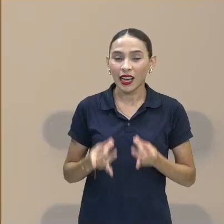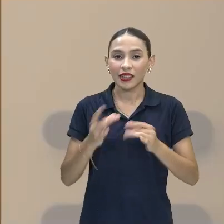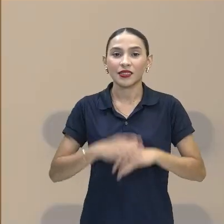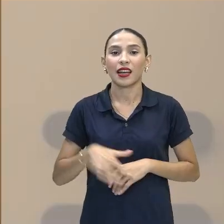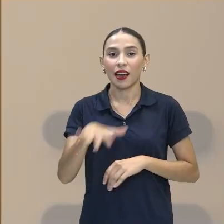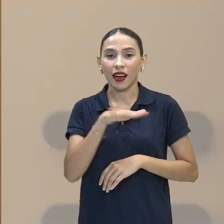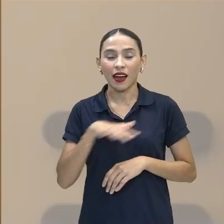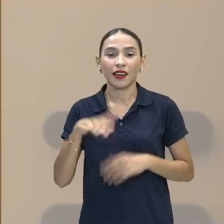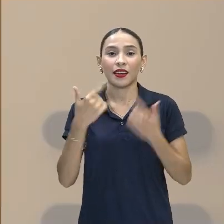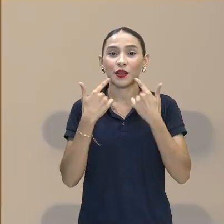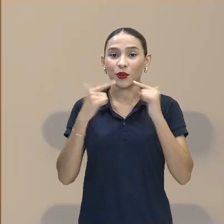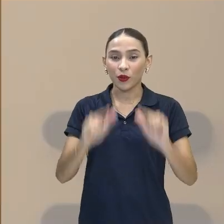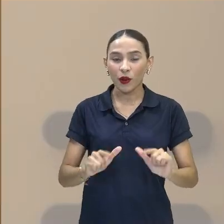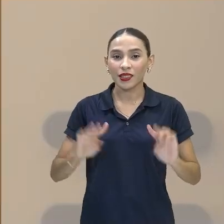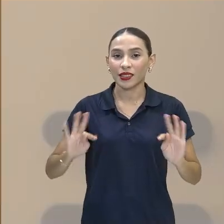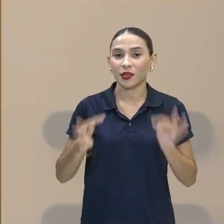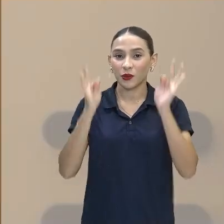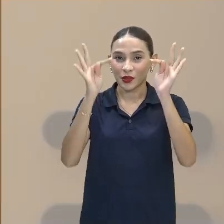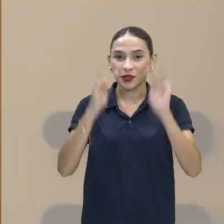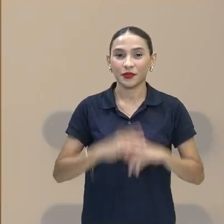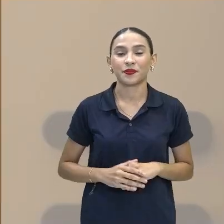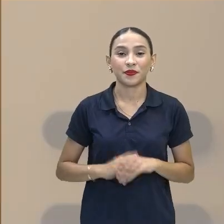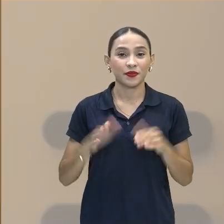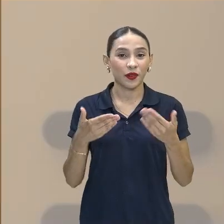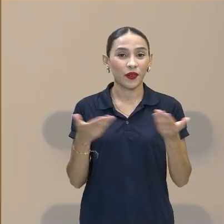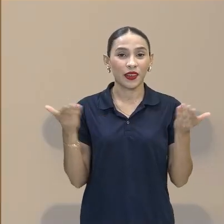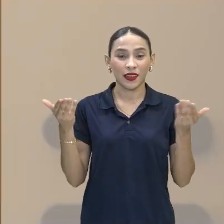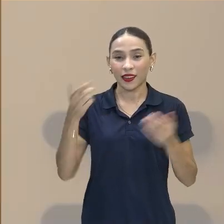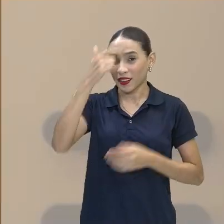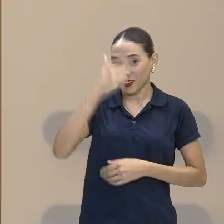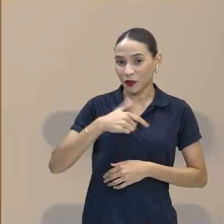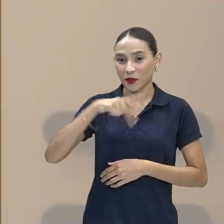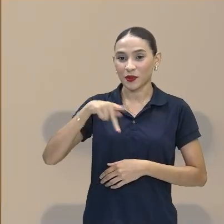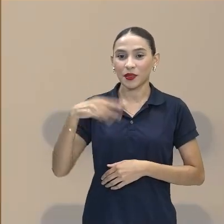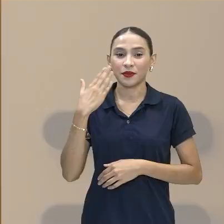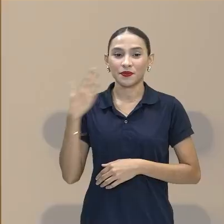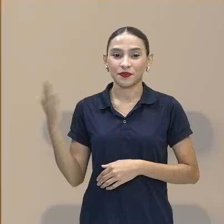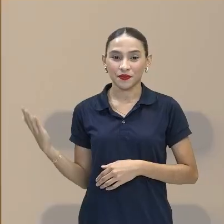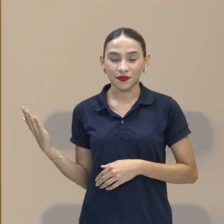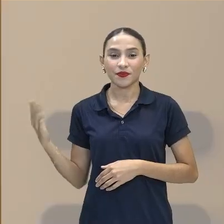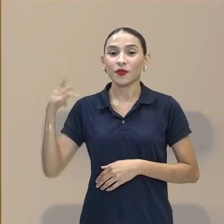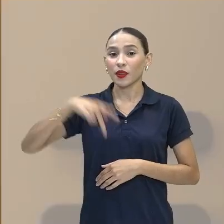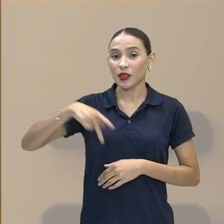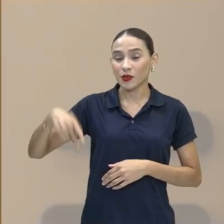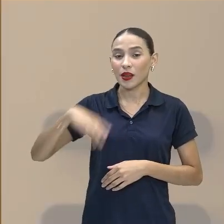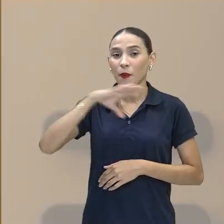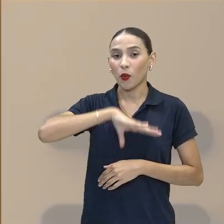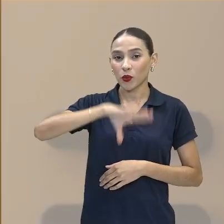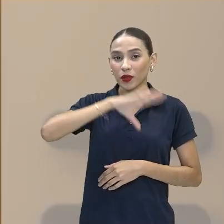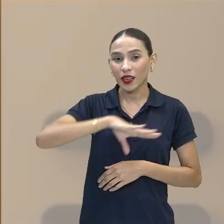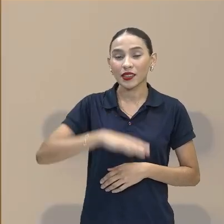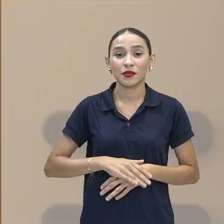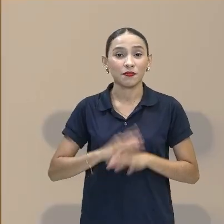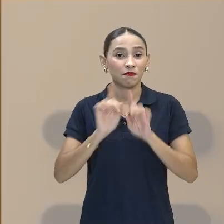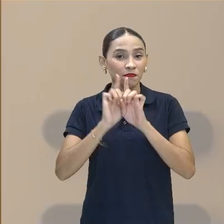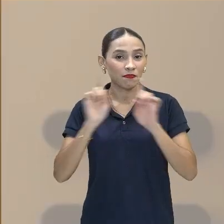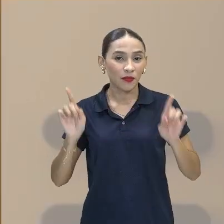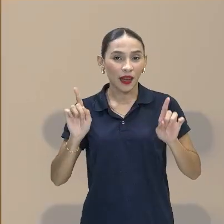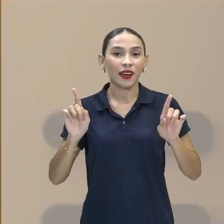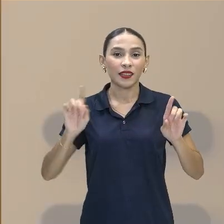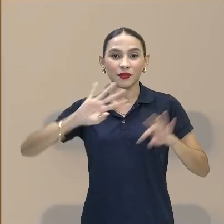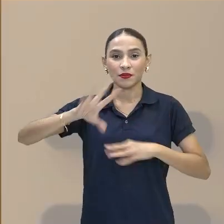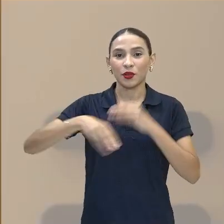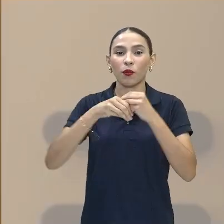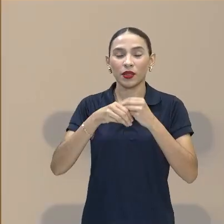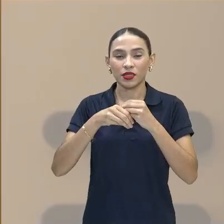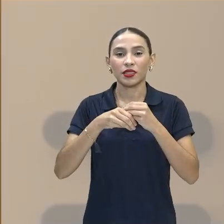área de linguagens e suas tecnologias. E eu sou a professora Joyce Martins, professora de língua portuguesa, mas que neste momento integra a